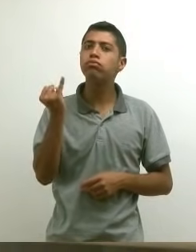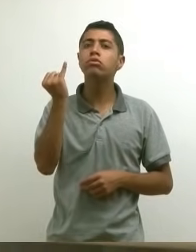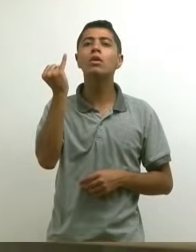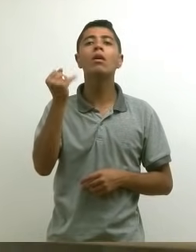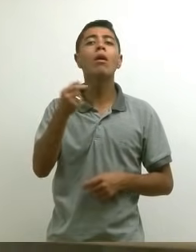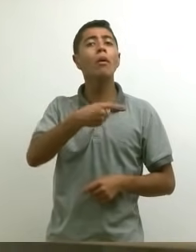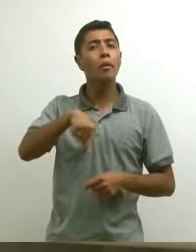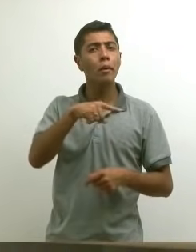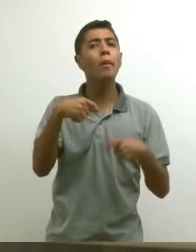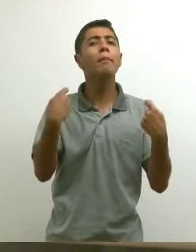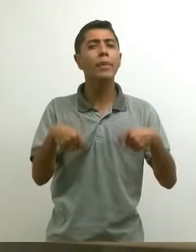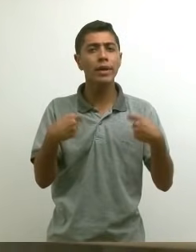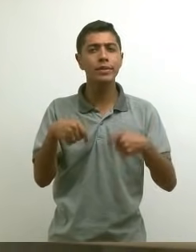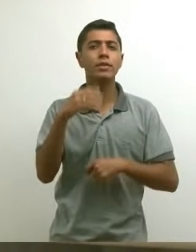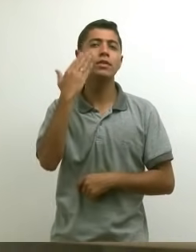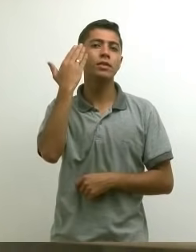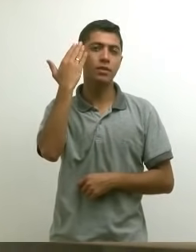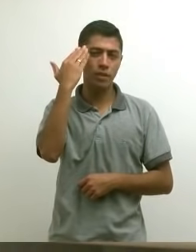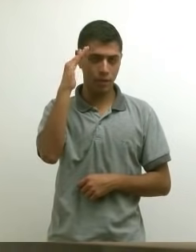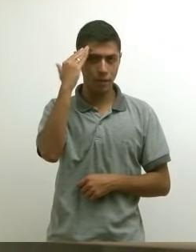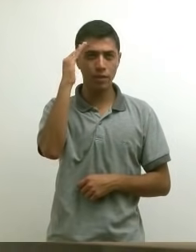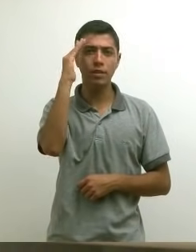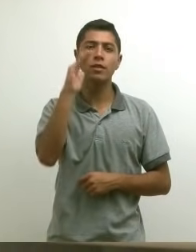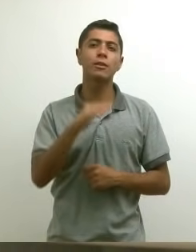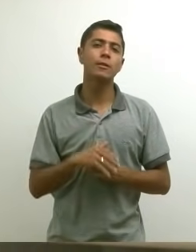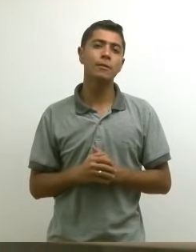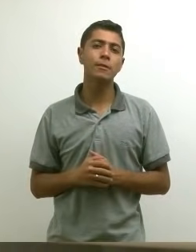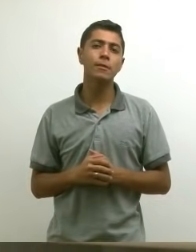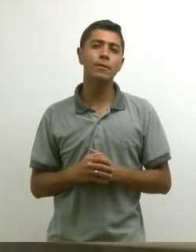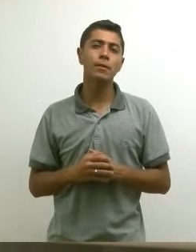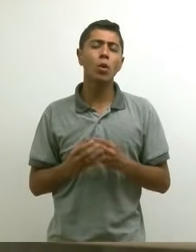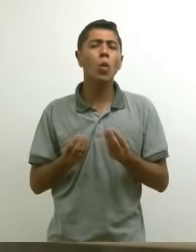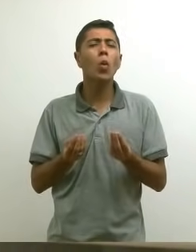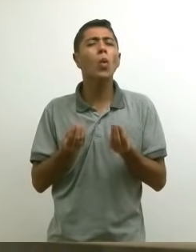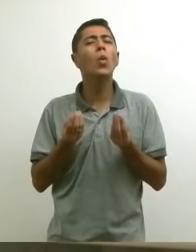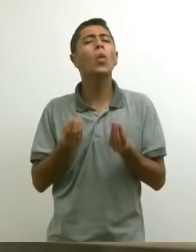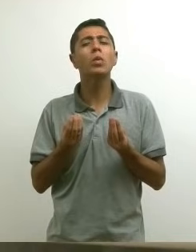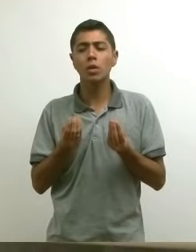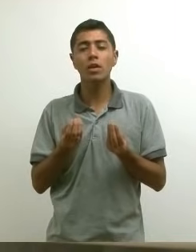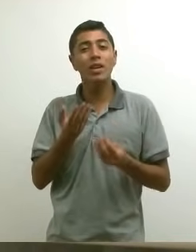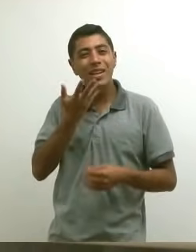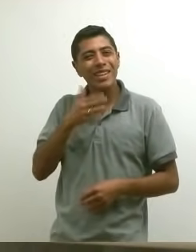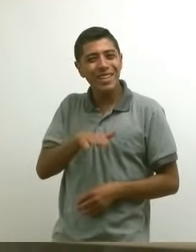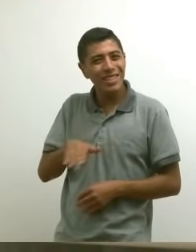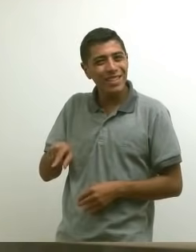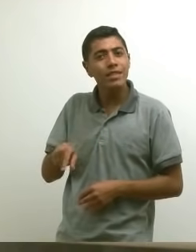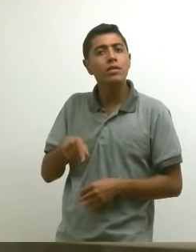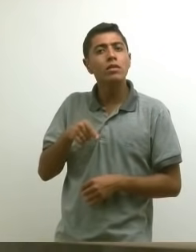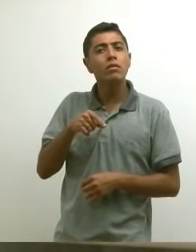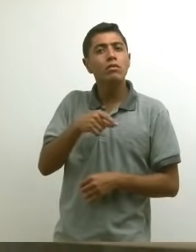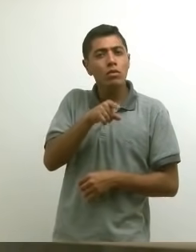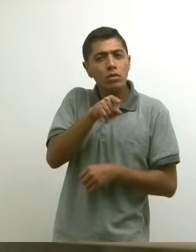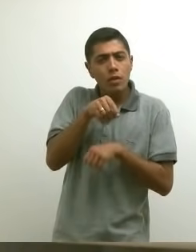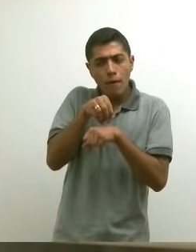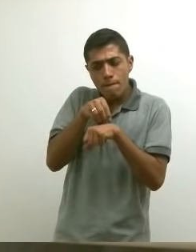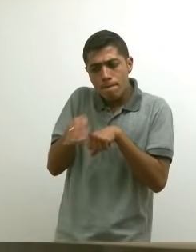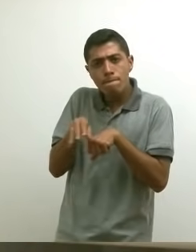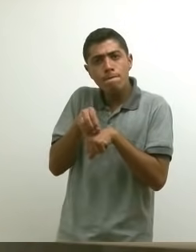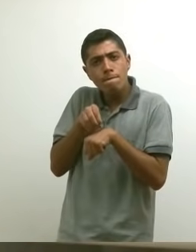entender é como estimular uma criança no seu desenvolvimento